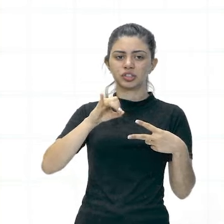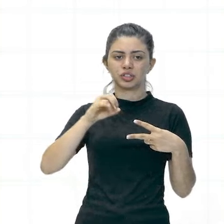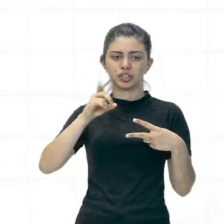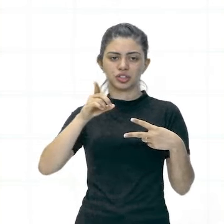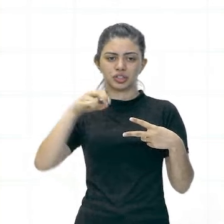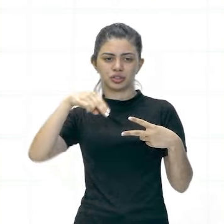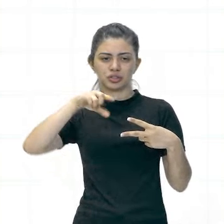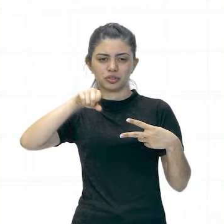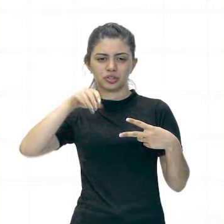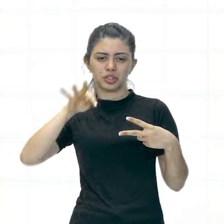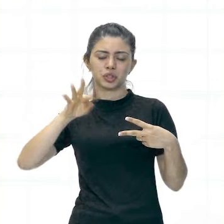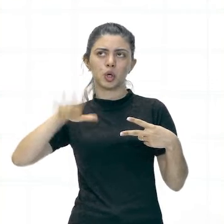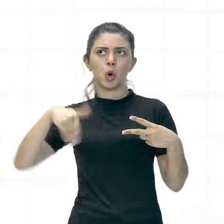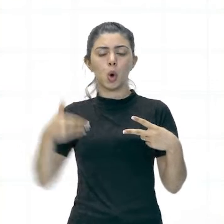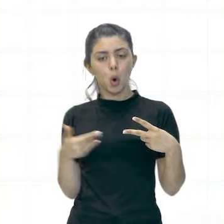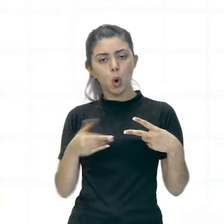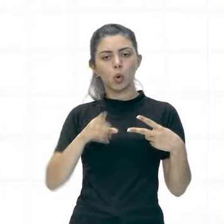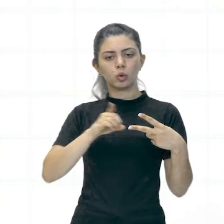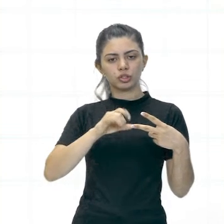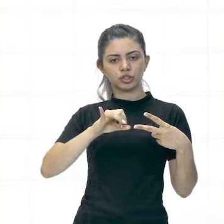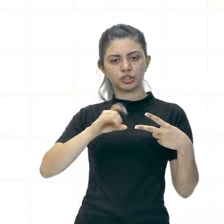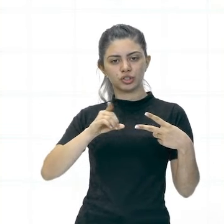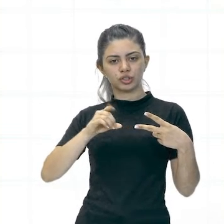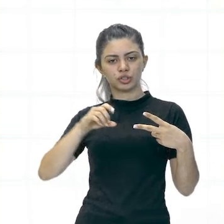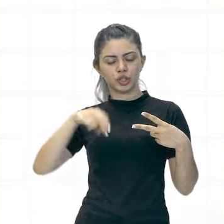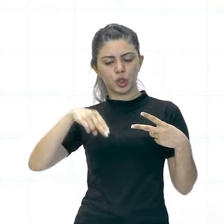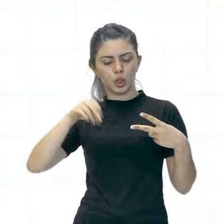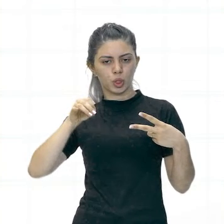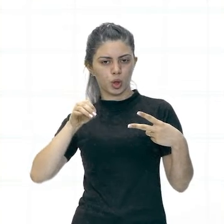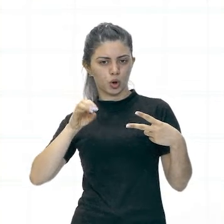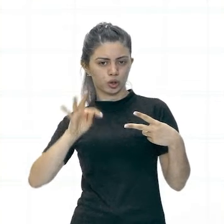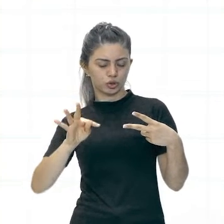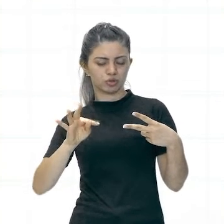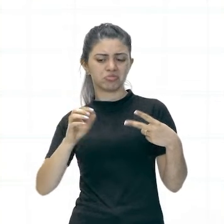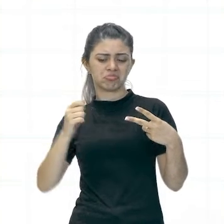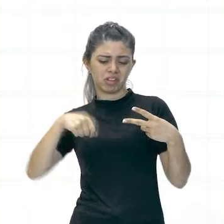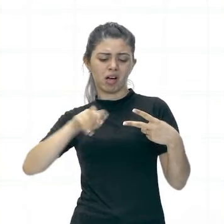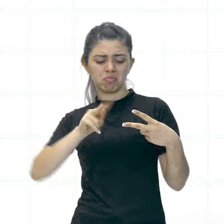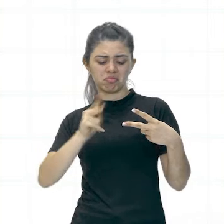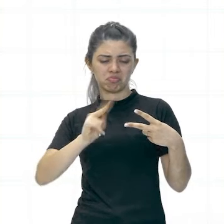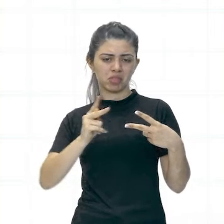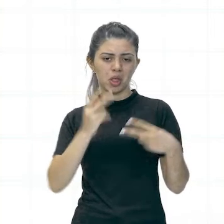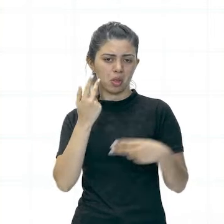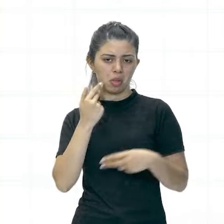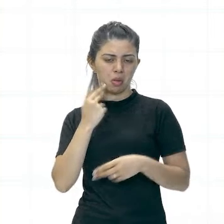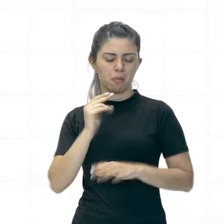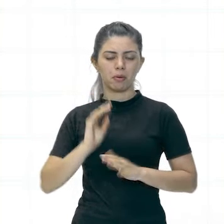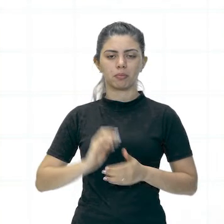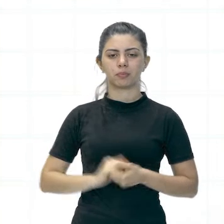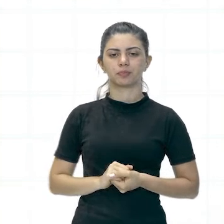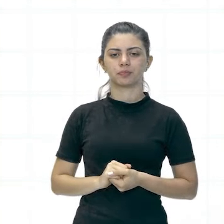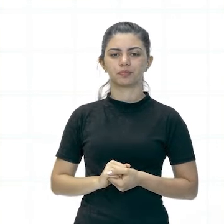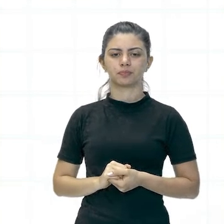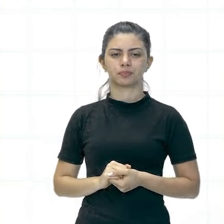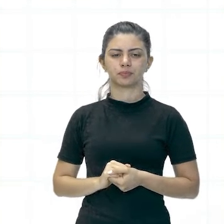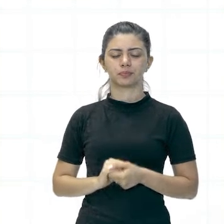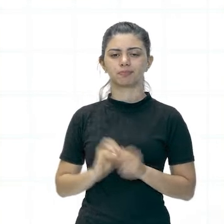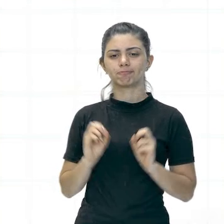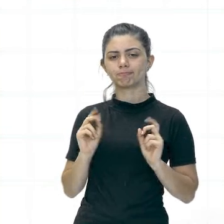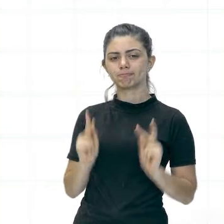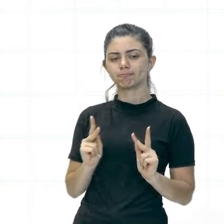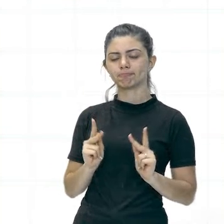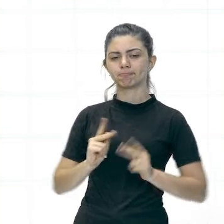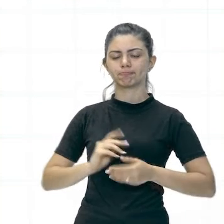pode utilizar também o did not, que é a forma normal. Ok?